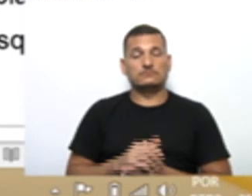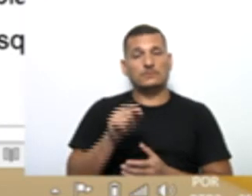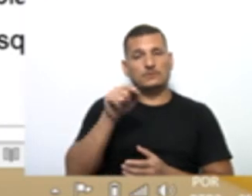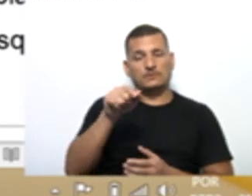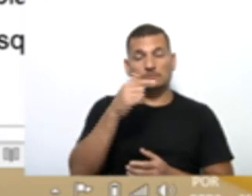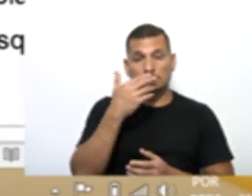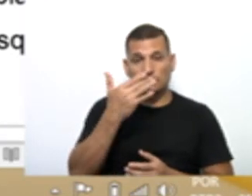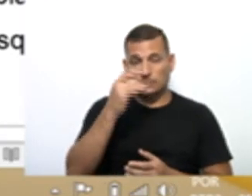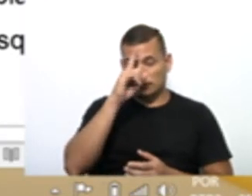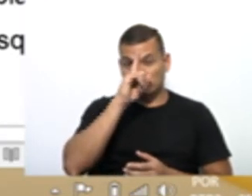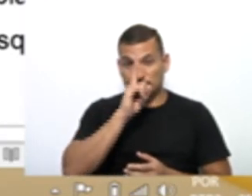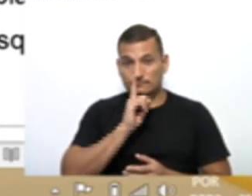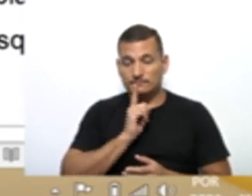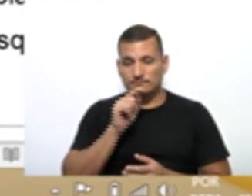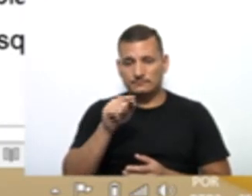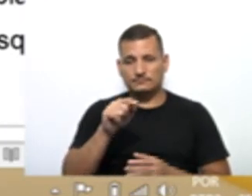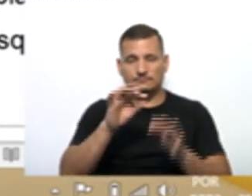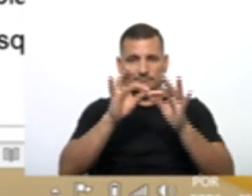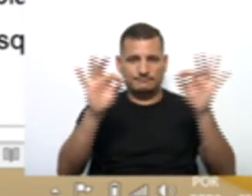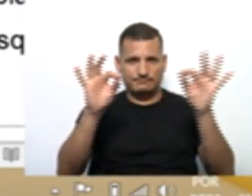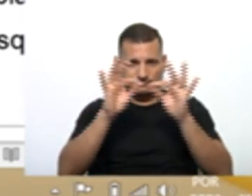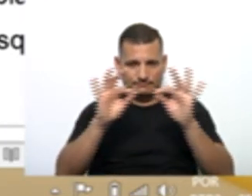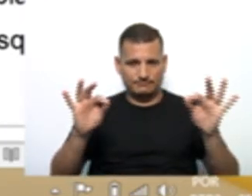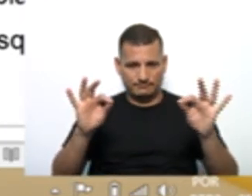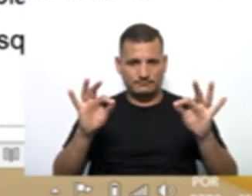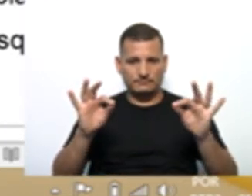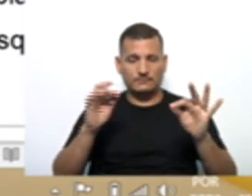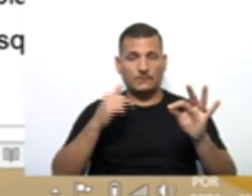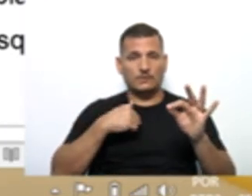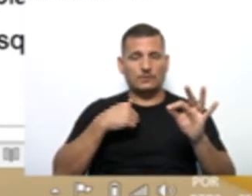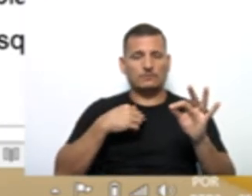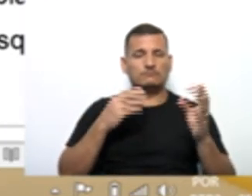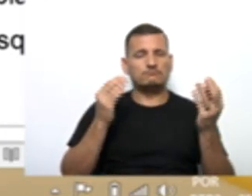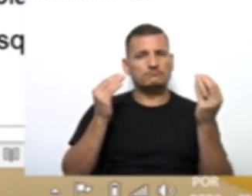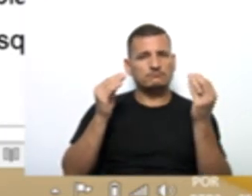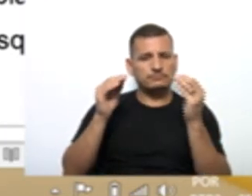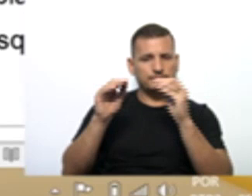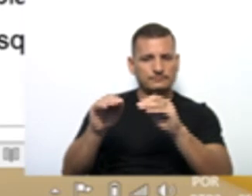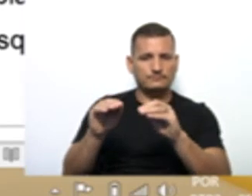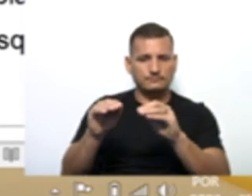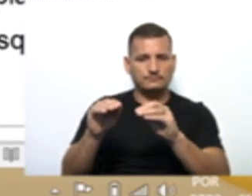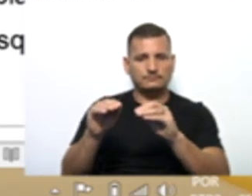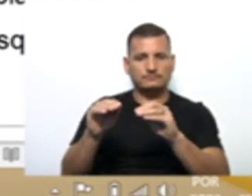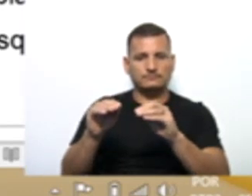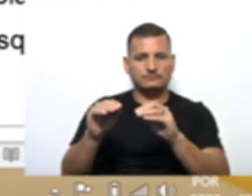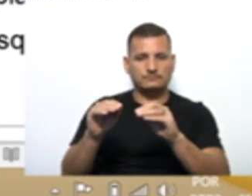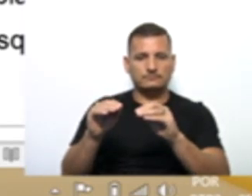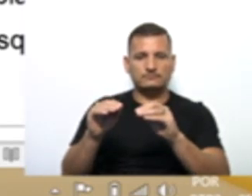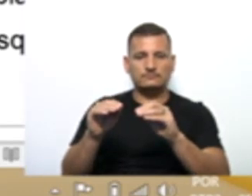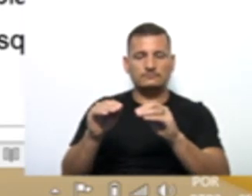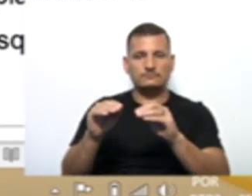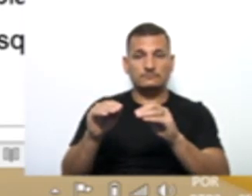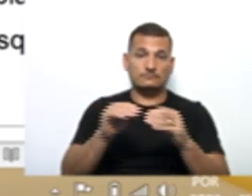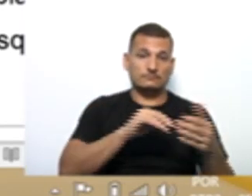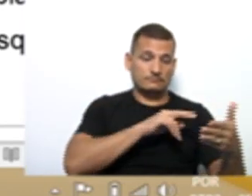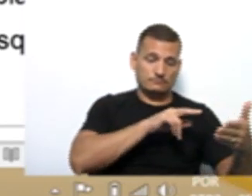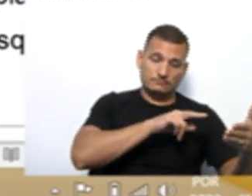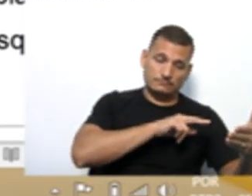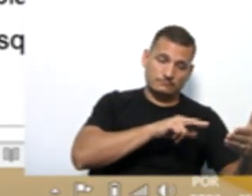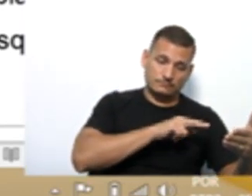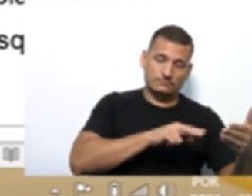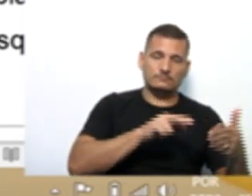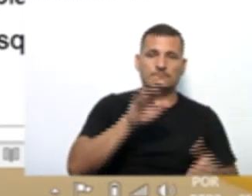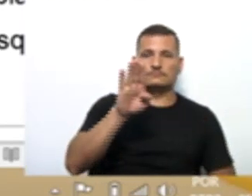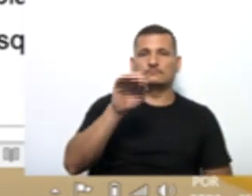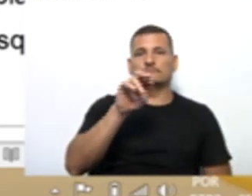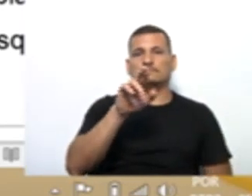aqui, eu consegui colocar no texto ao ler o trabalho do professores